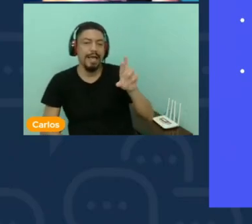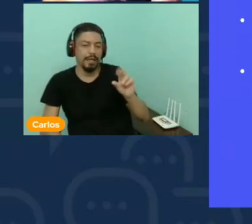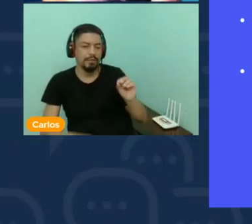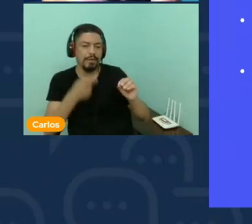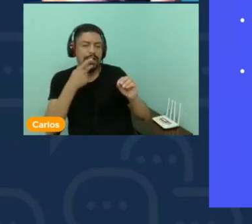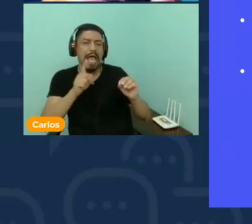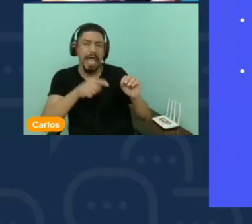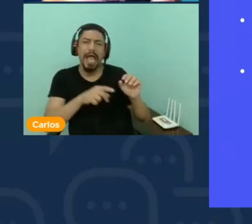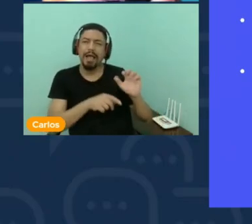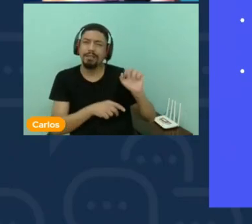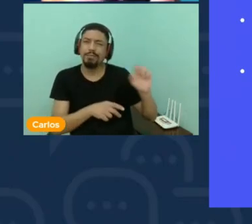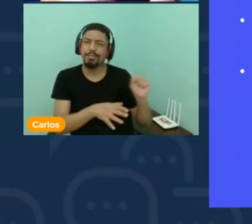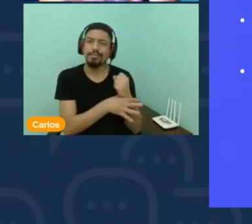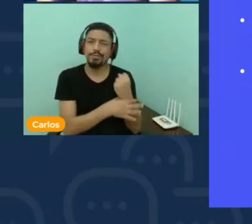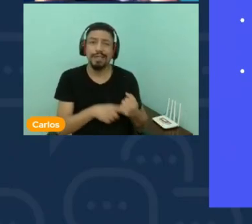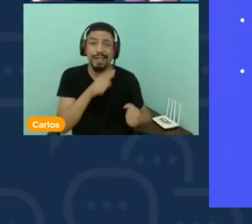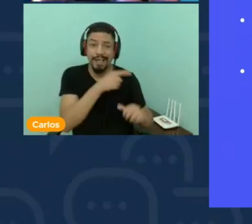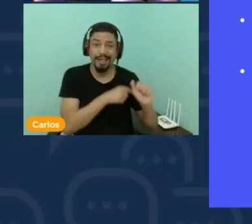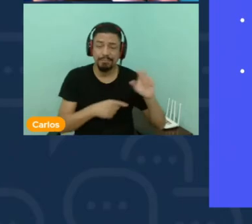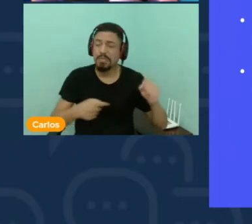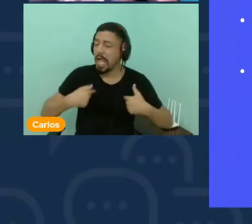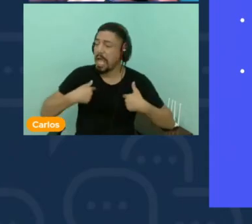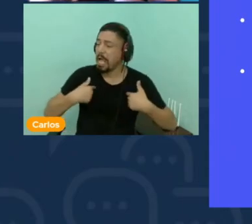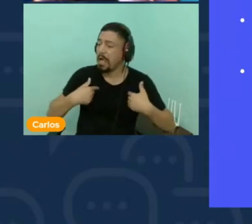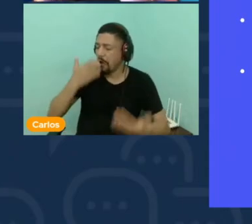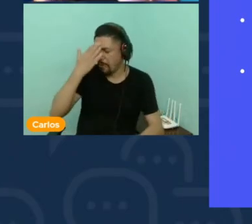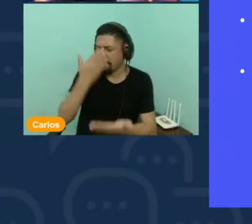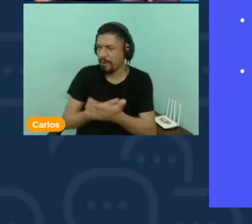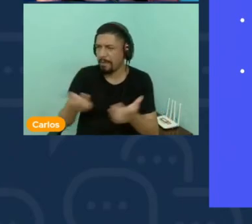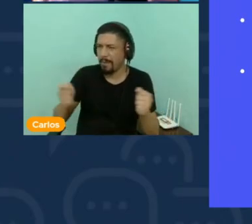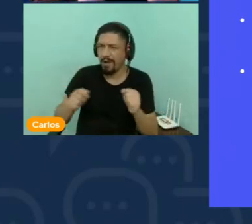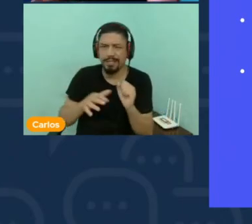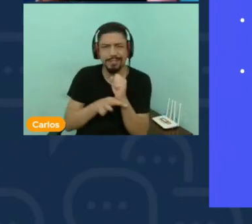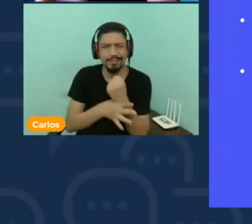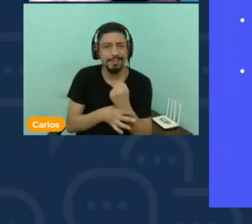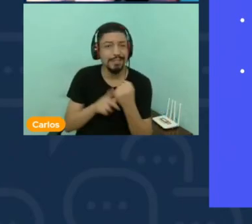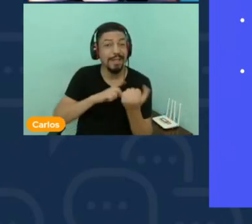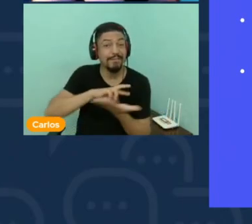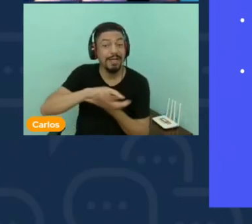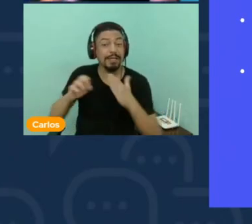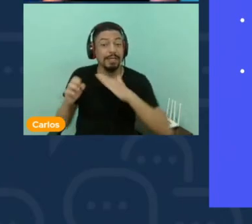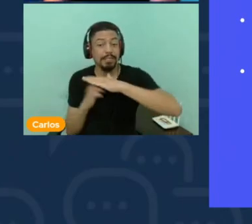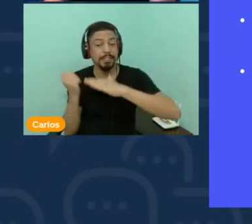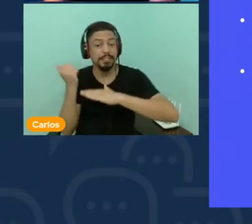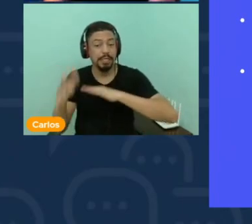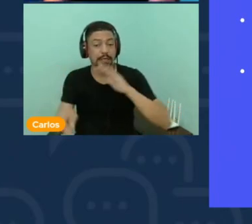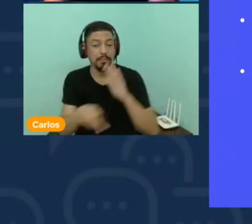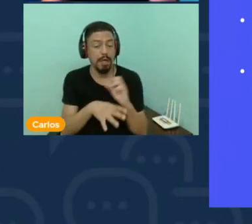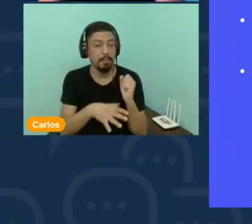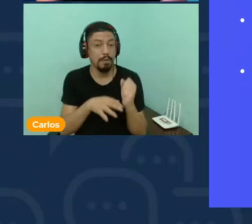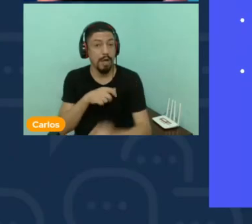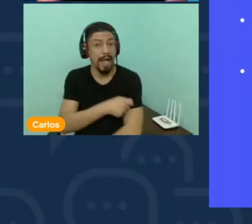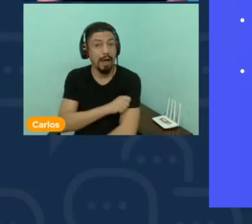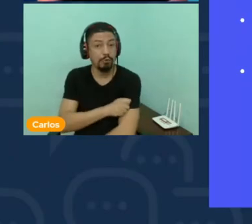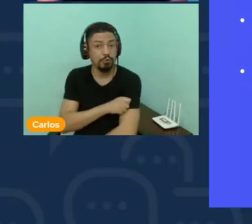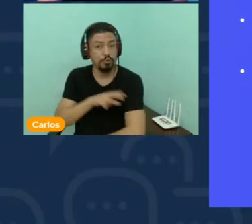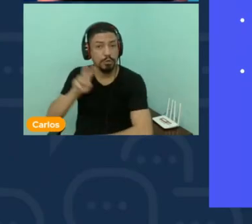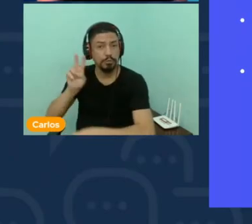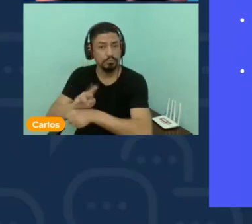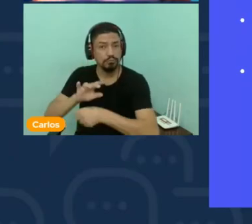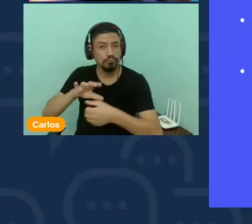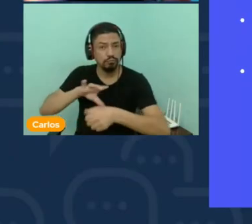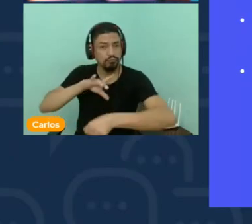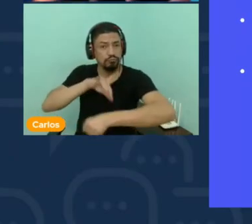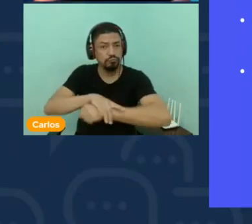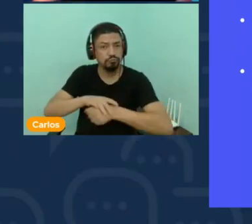AWS que está dizendo que é segura. São grandes empresas conhecidas mundialmente que fazem auditoria da segurança na